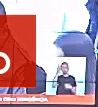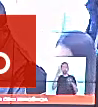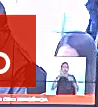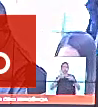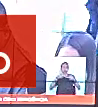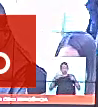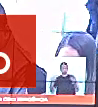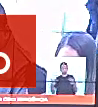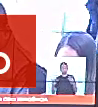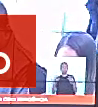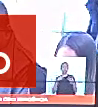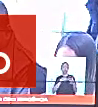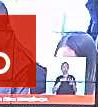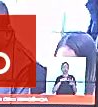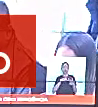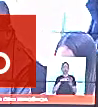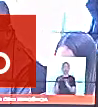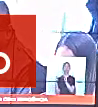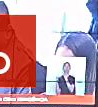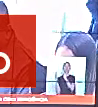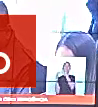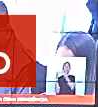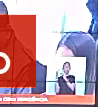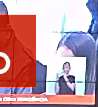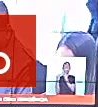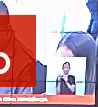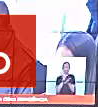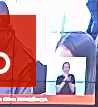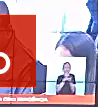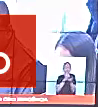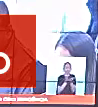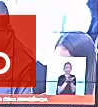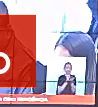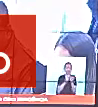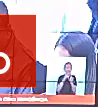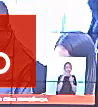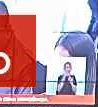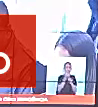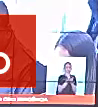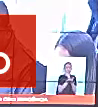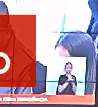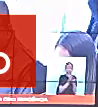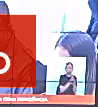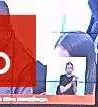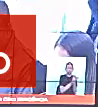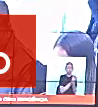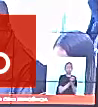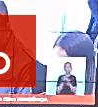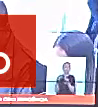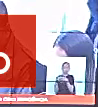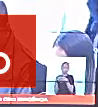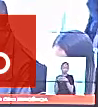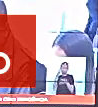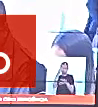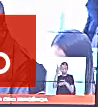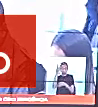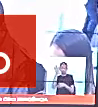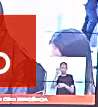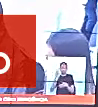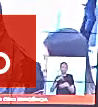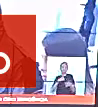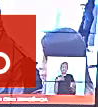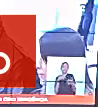da segregação social que constitui para as pessoas com deficiência em obstáculo muitas